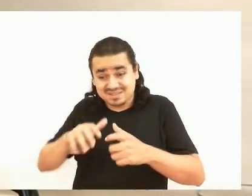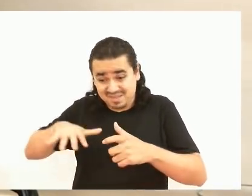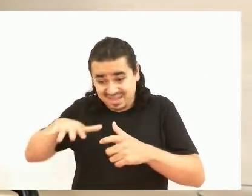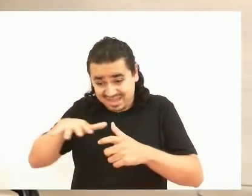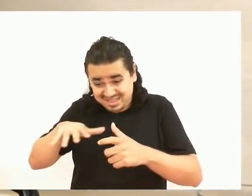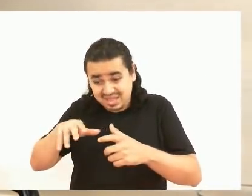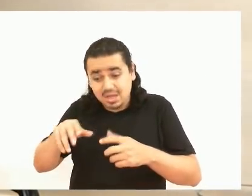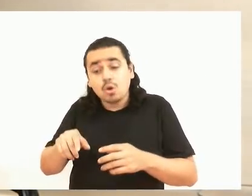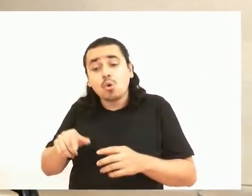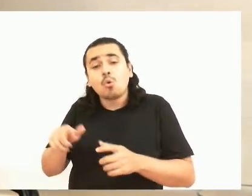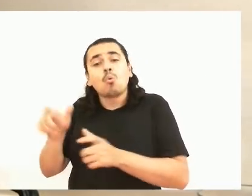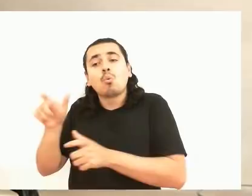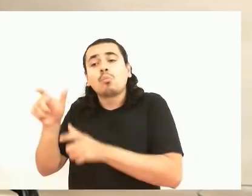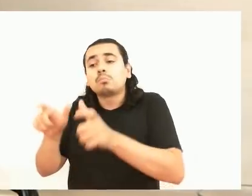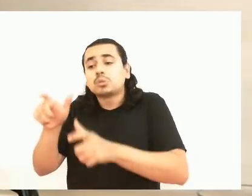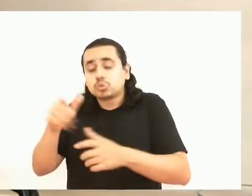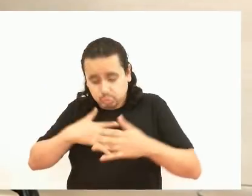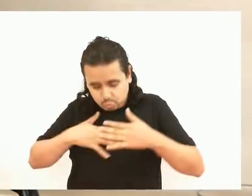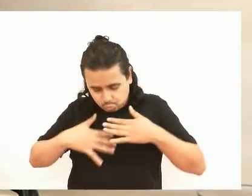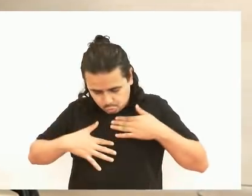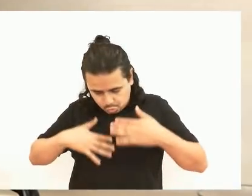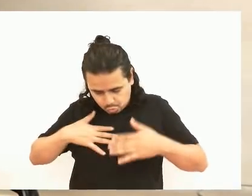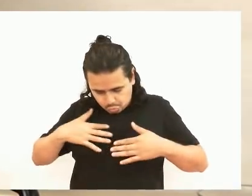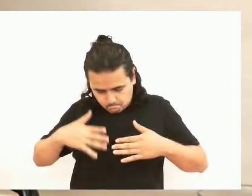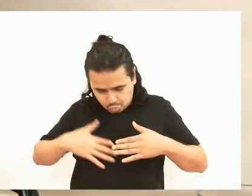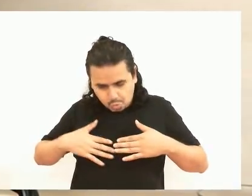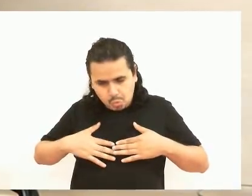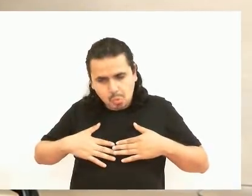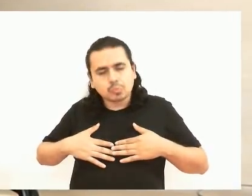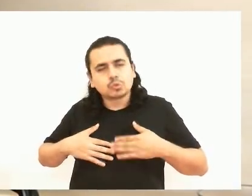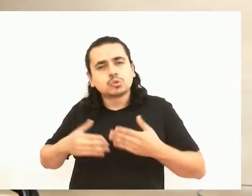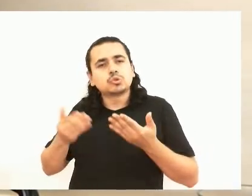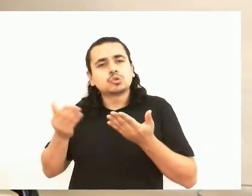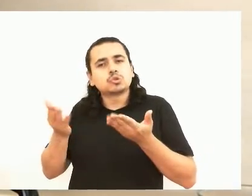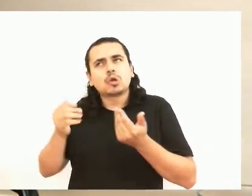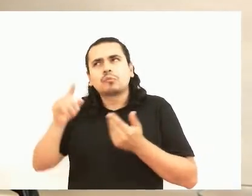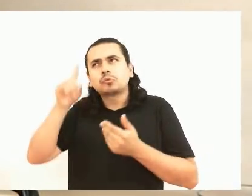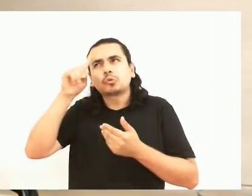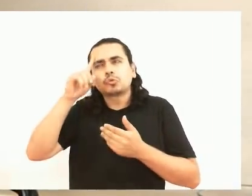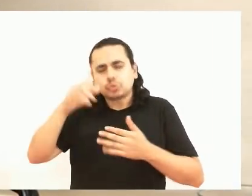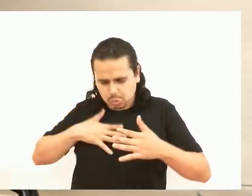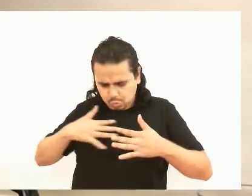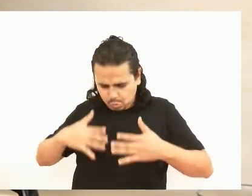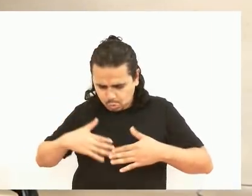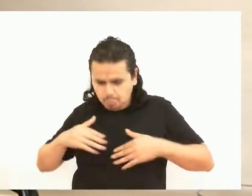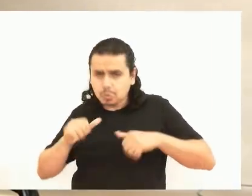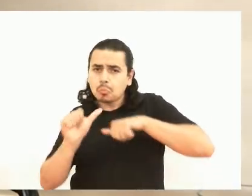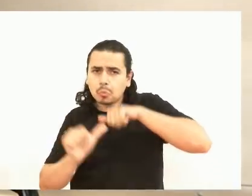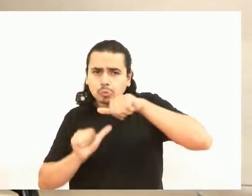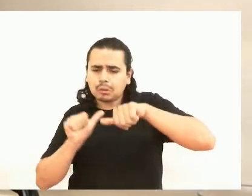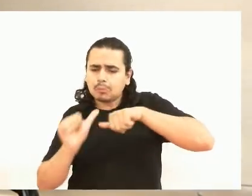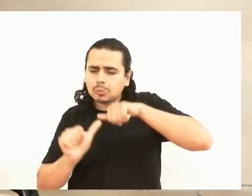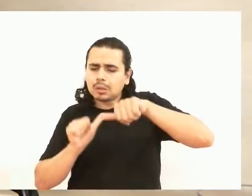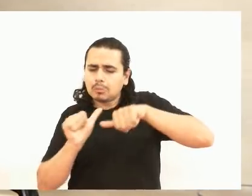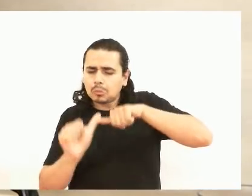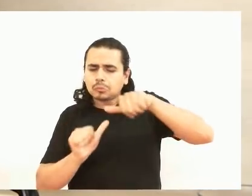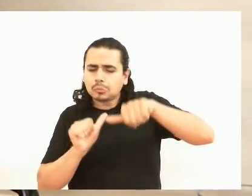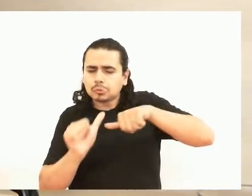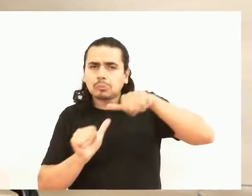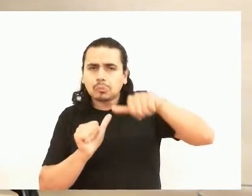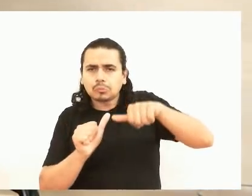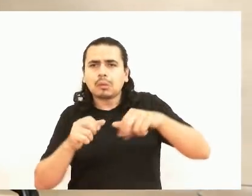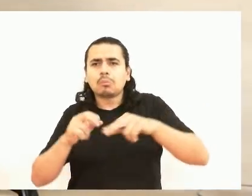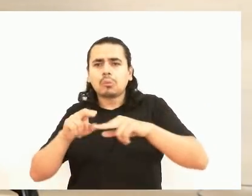é o corpo do dia quando falo qual que o corpo do dia do adolescente né que ele está sendo bombardeado pelo